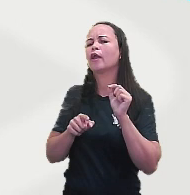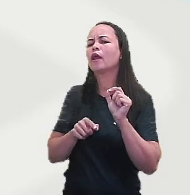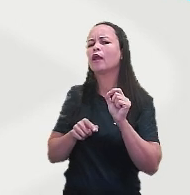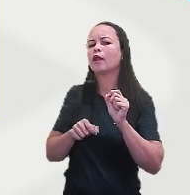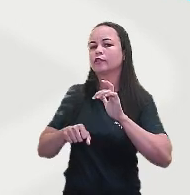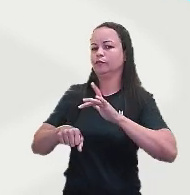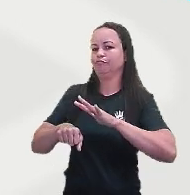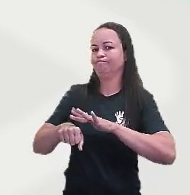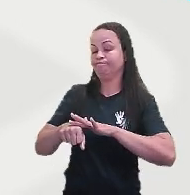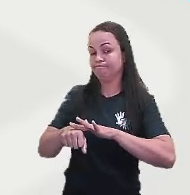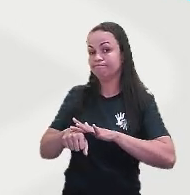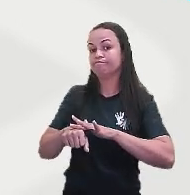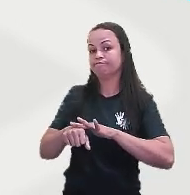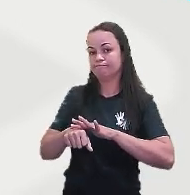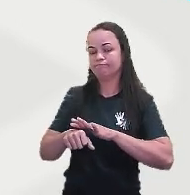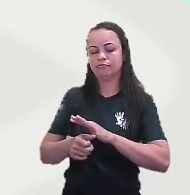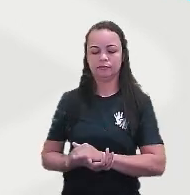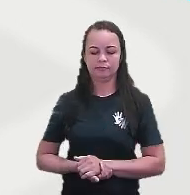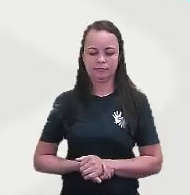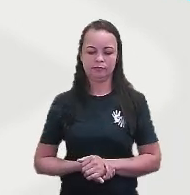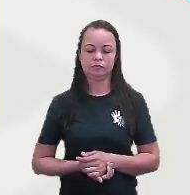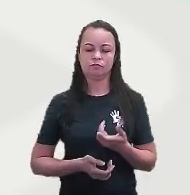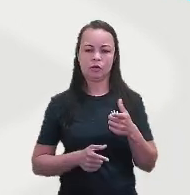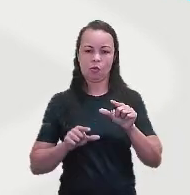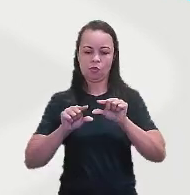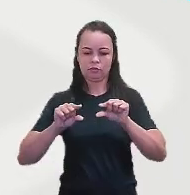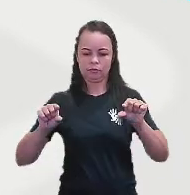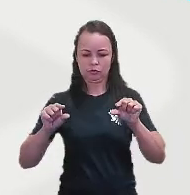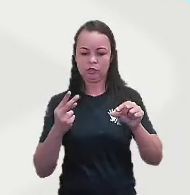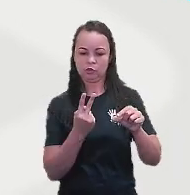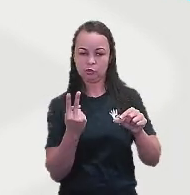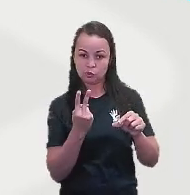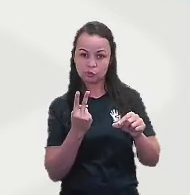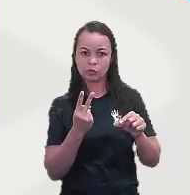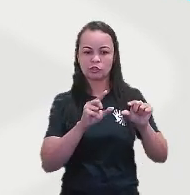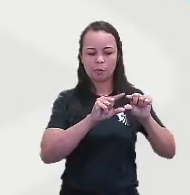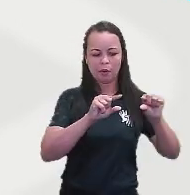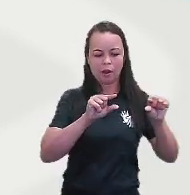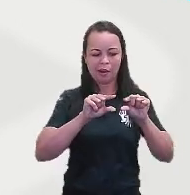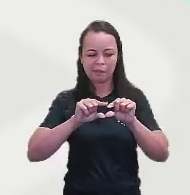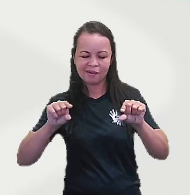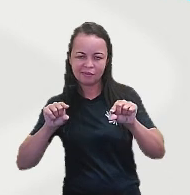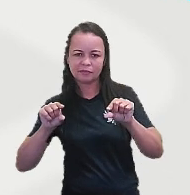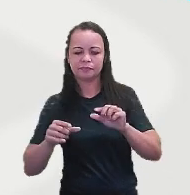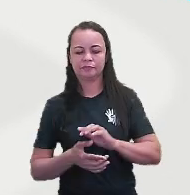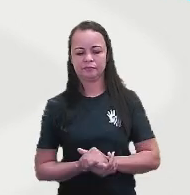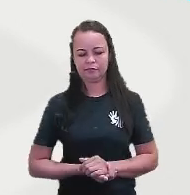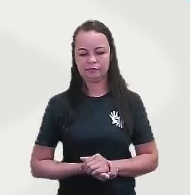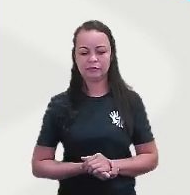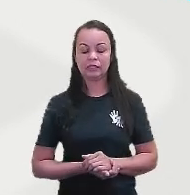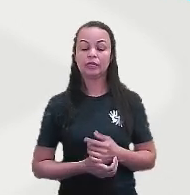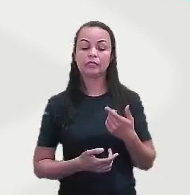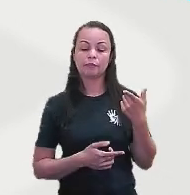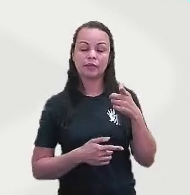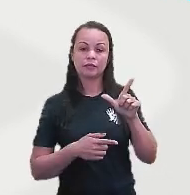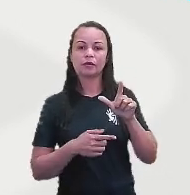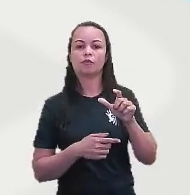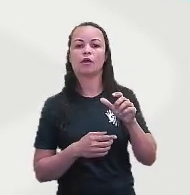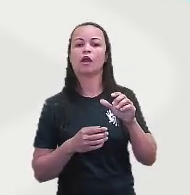está doente, outra oração. E temos ali a presença do porquê, que é uma